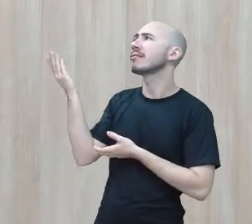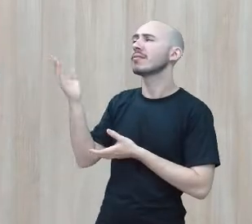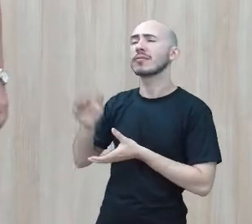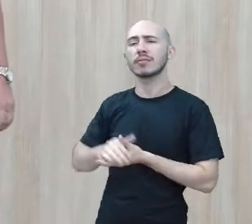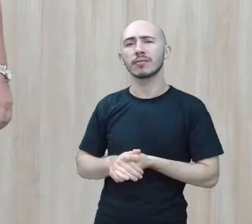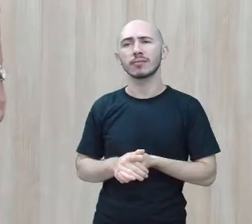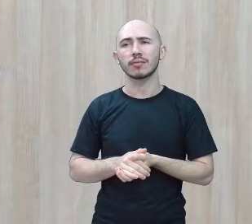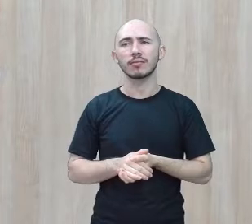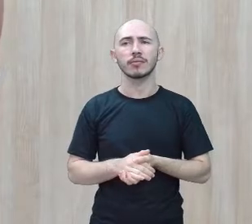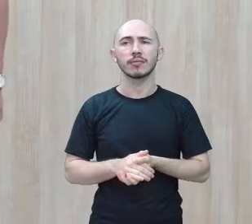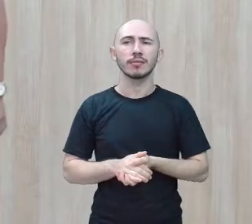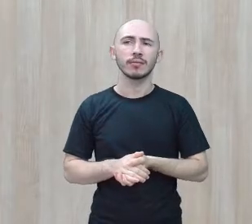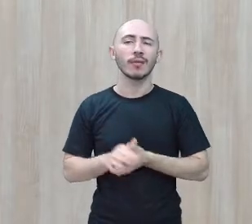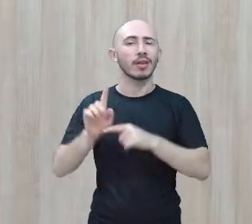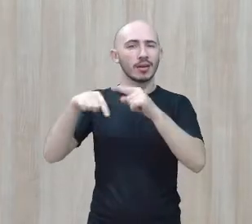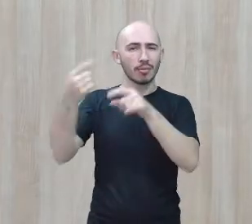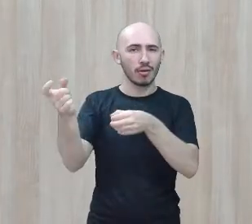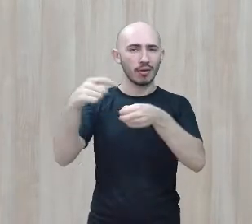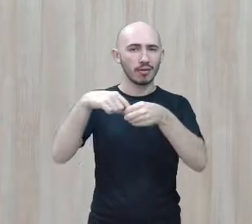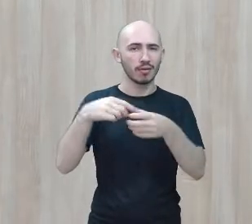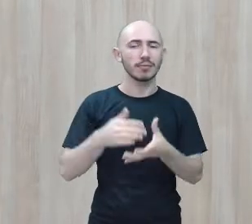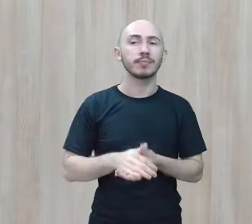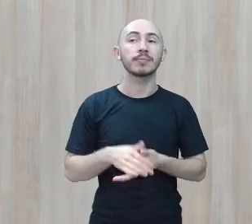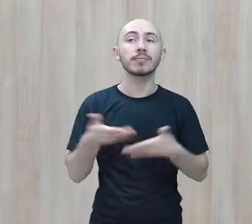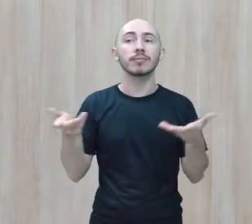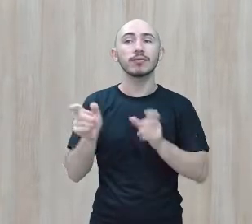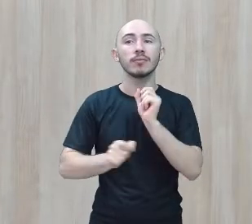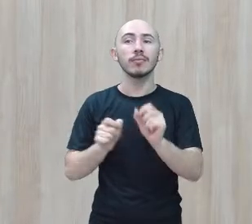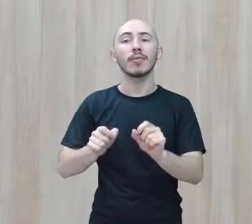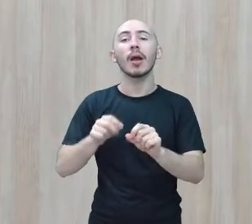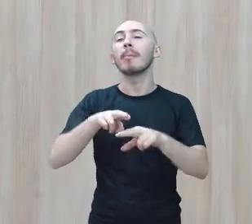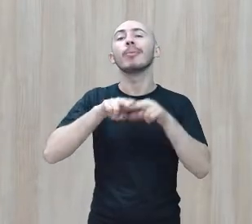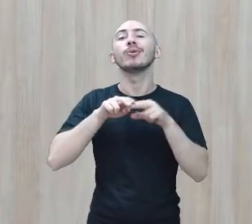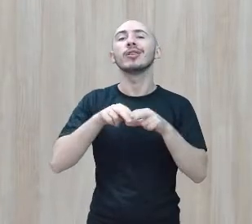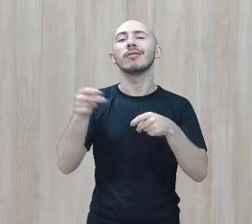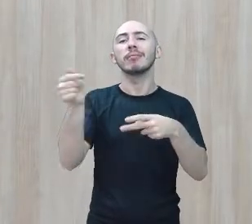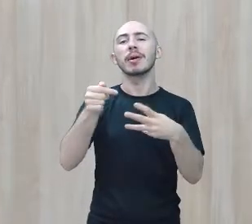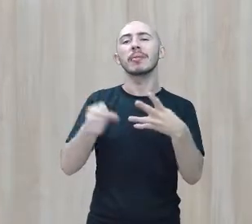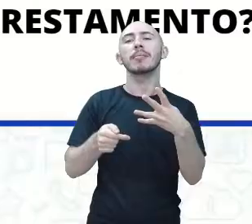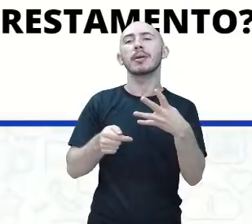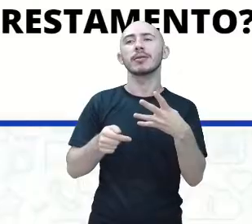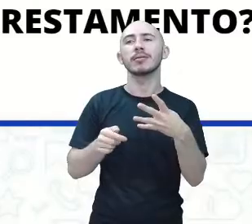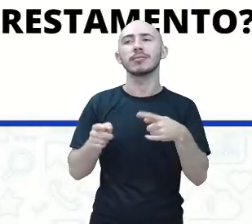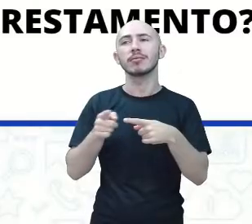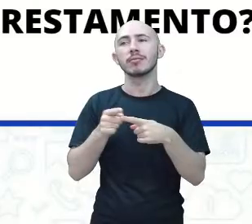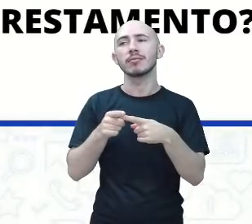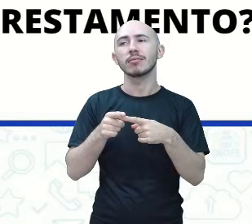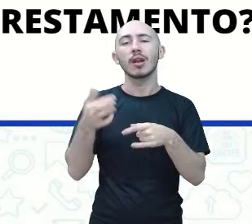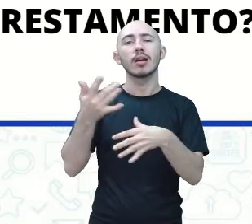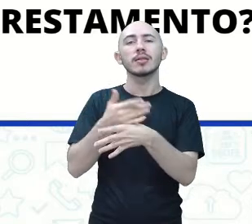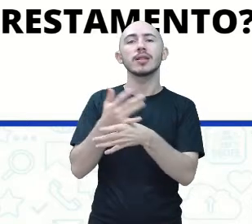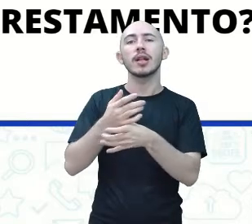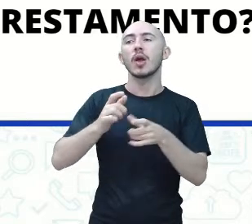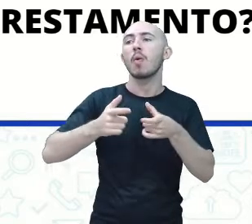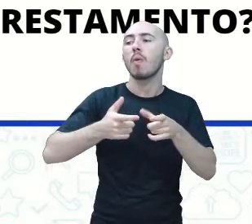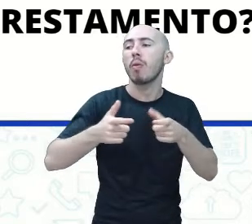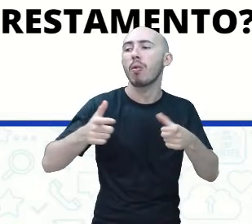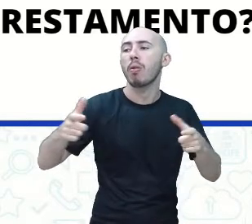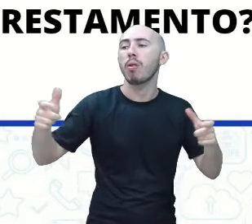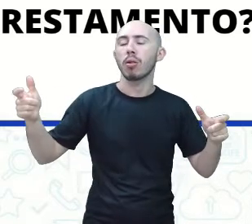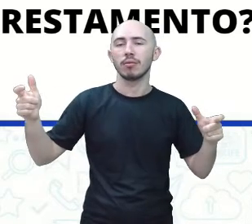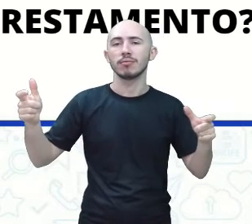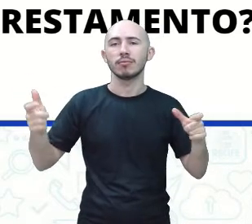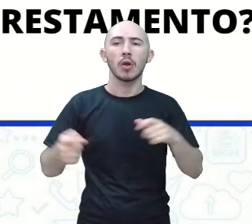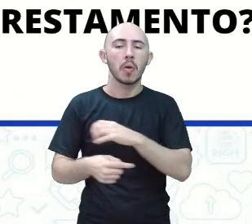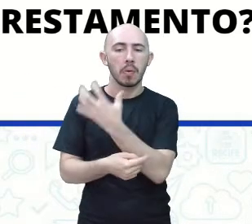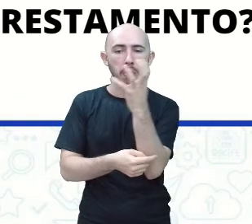da natureza depois. Então, aqui algumas justificativas. Quais são as justificativas? Ampliar a cidade. Então, vamos devastar aquela